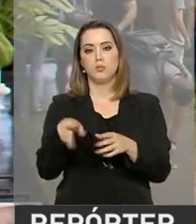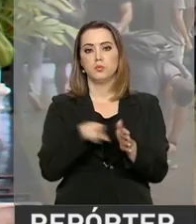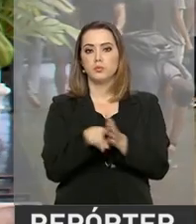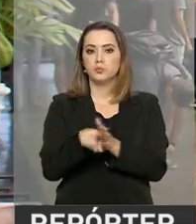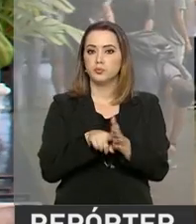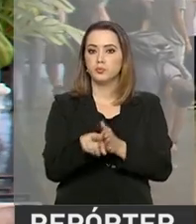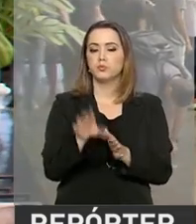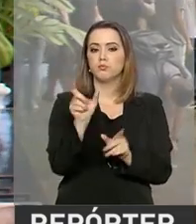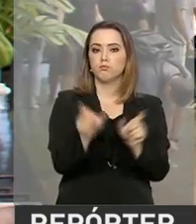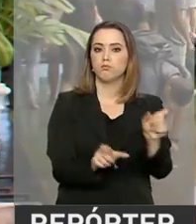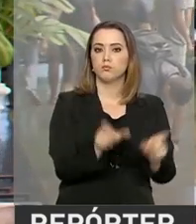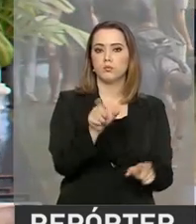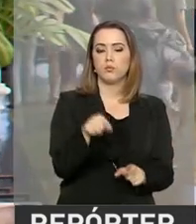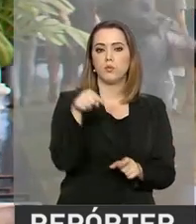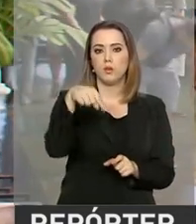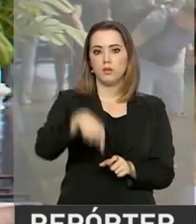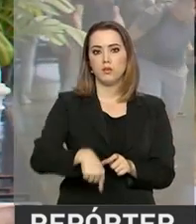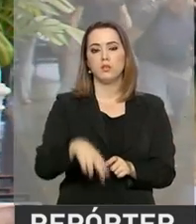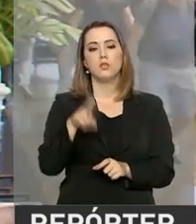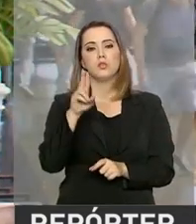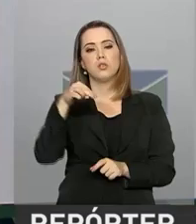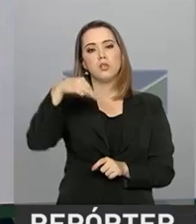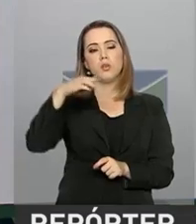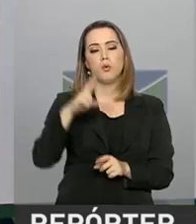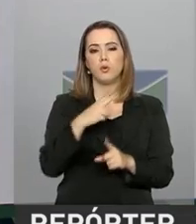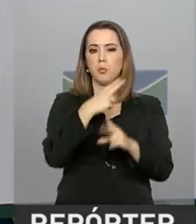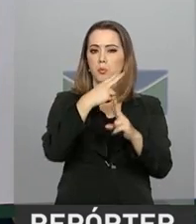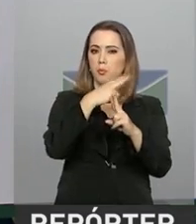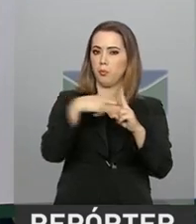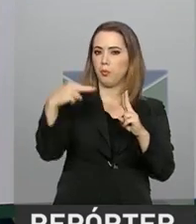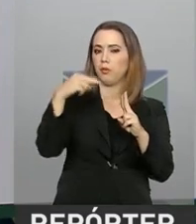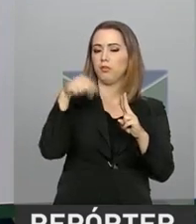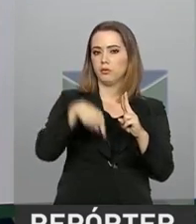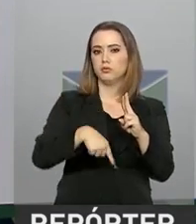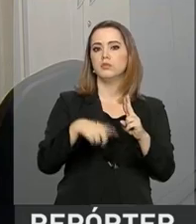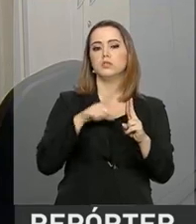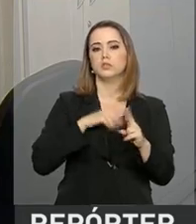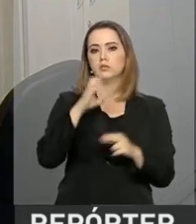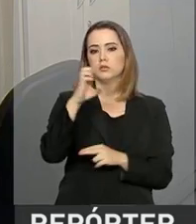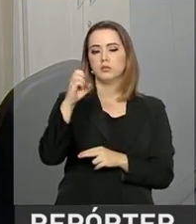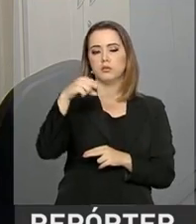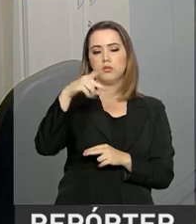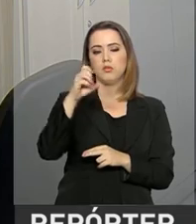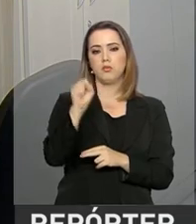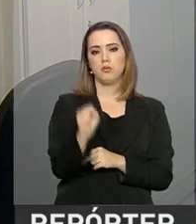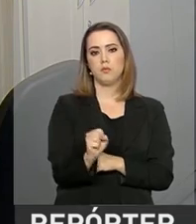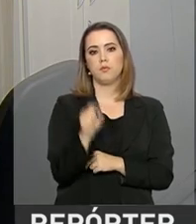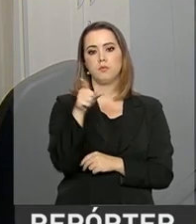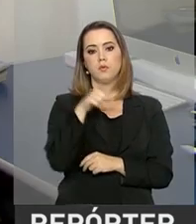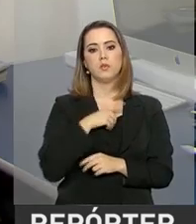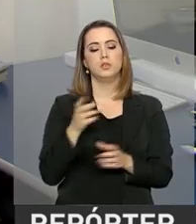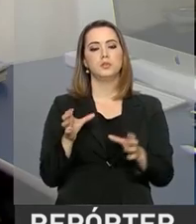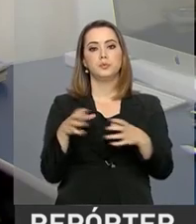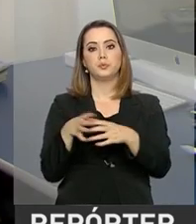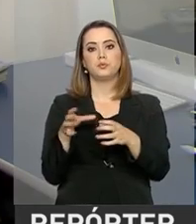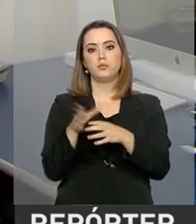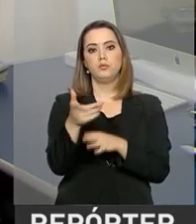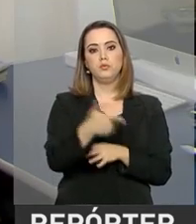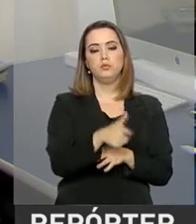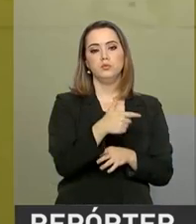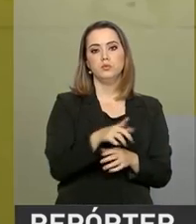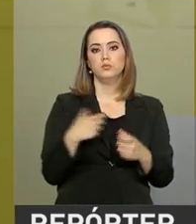Federal, o espaço fica na Universidade de Brasília. A rede SEDES também está presente em outros pontos do país e vai